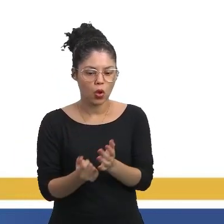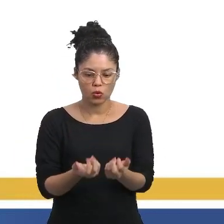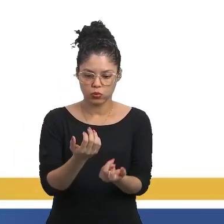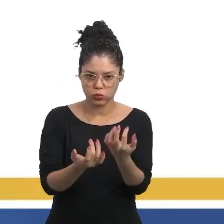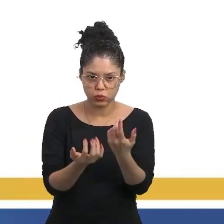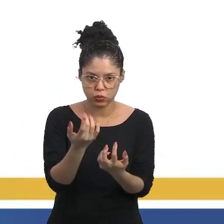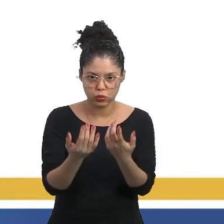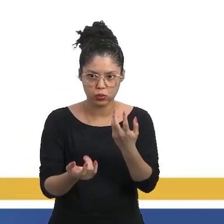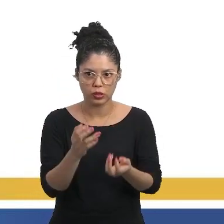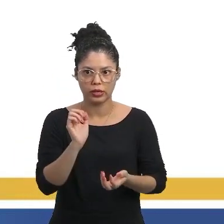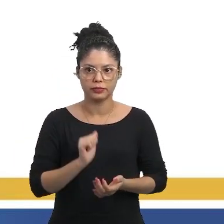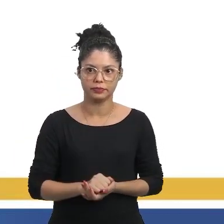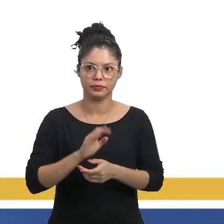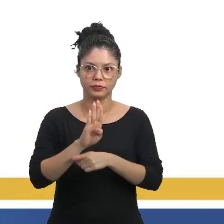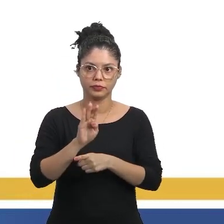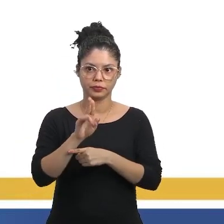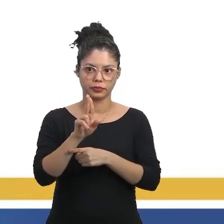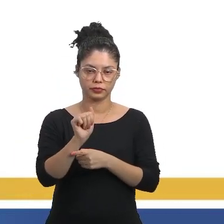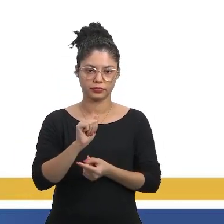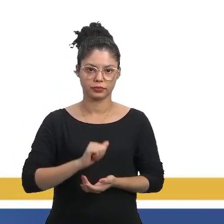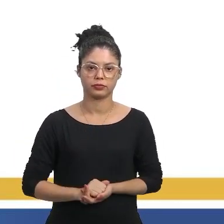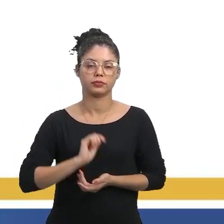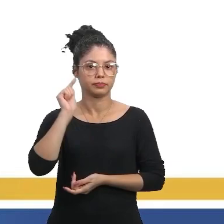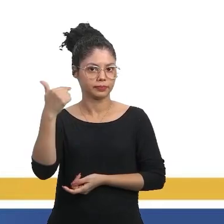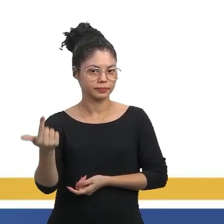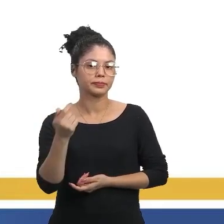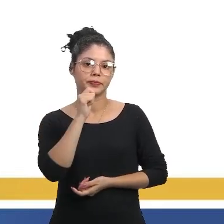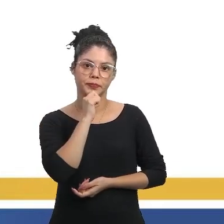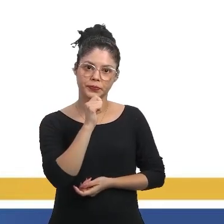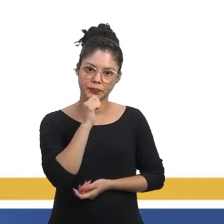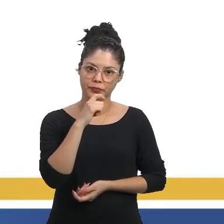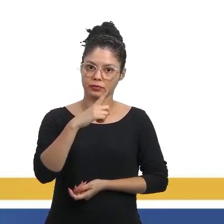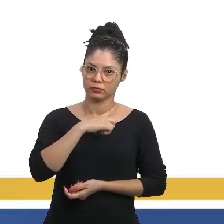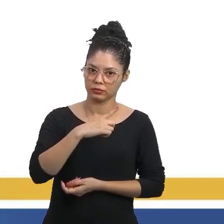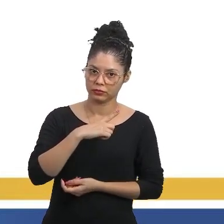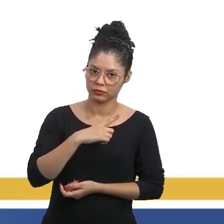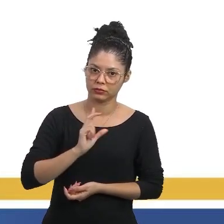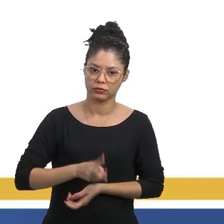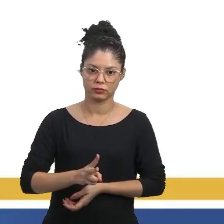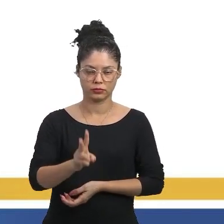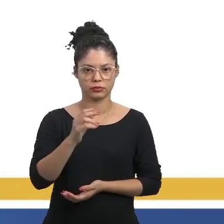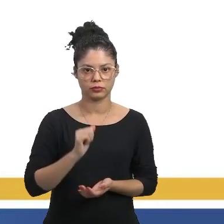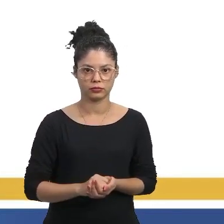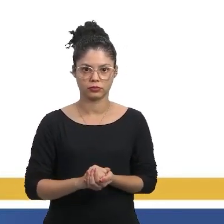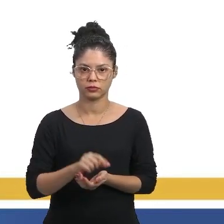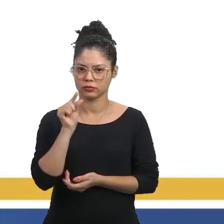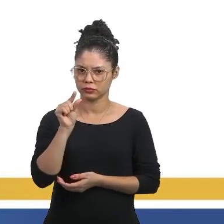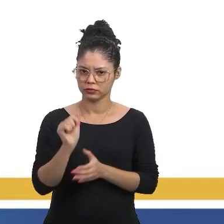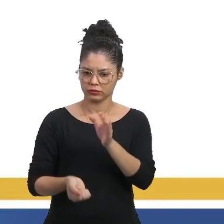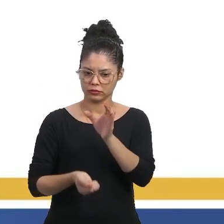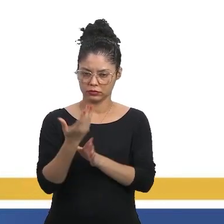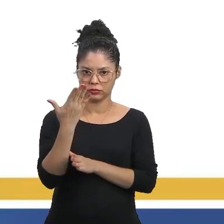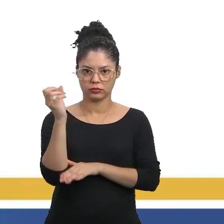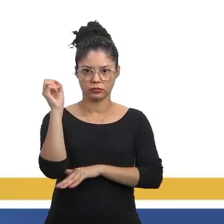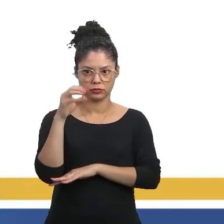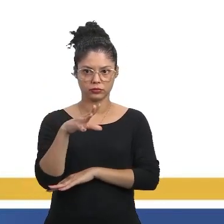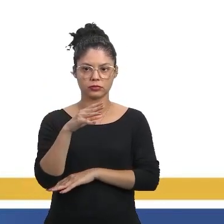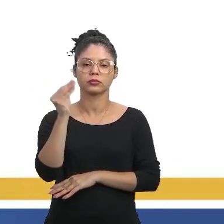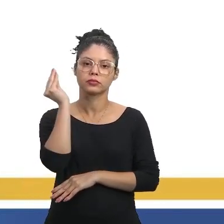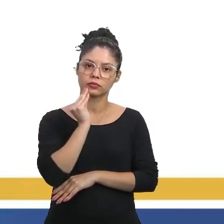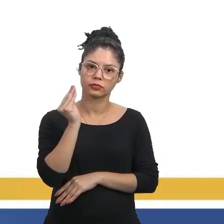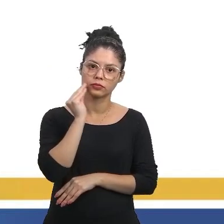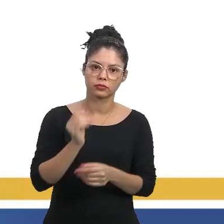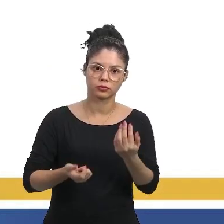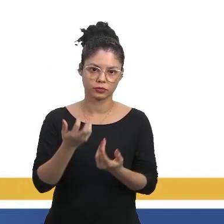chama de bico de Bunsen. Em seguida, observar a cor da luz emitida, que é aquele teste de chamas que eu estava